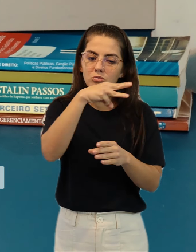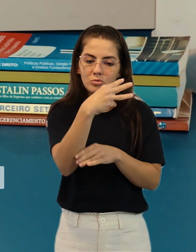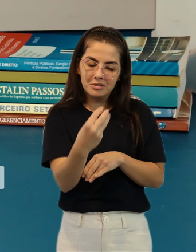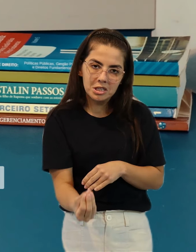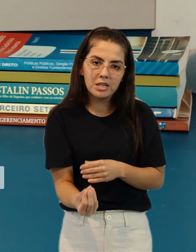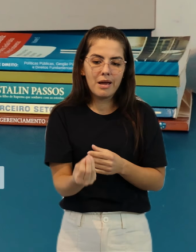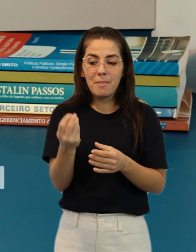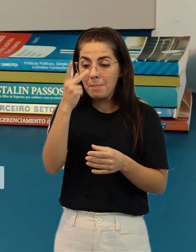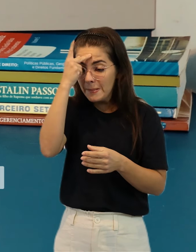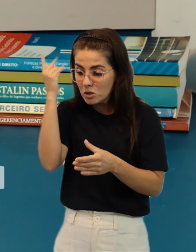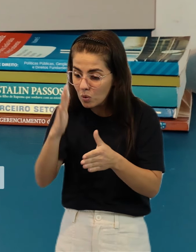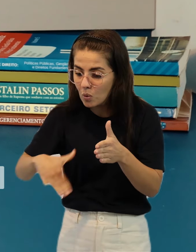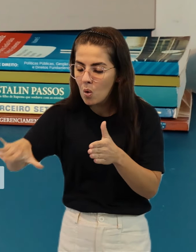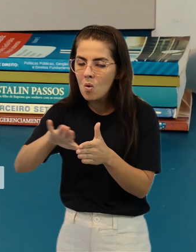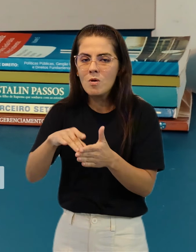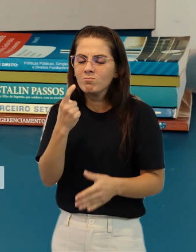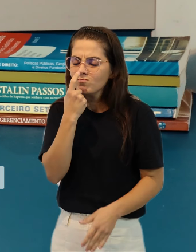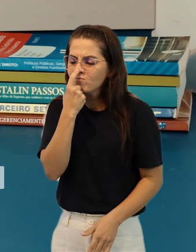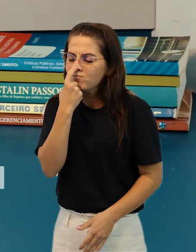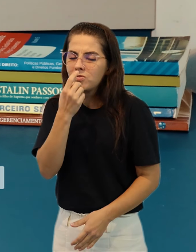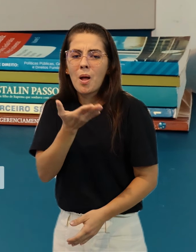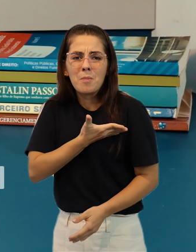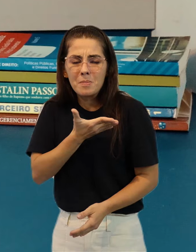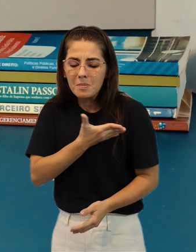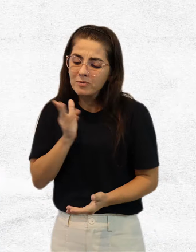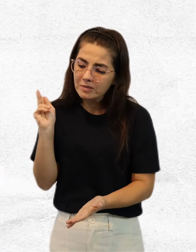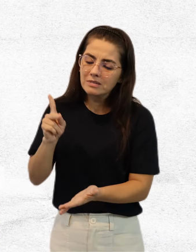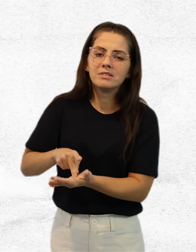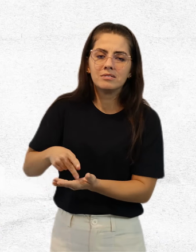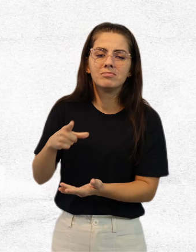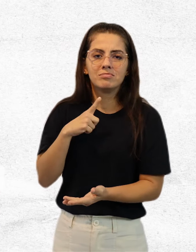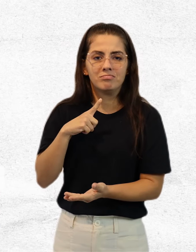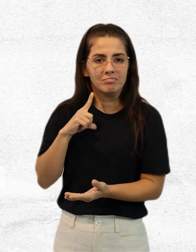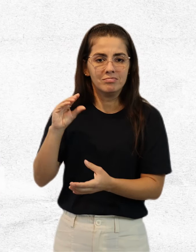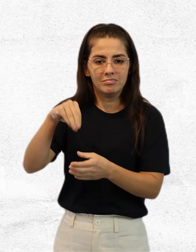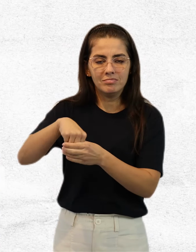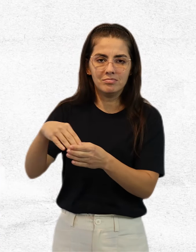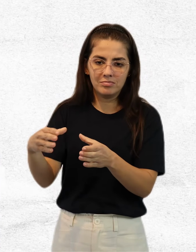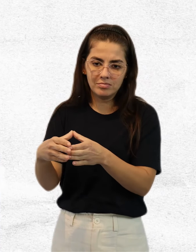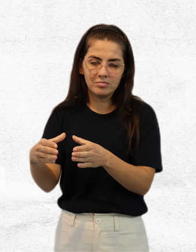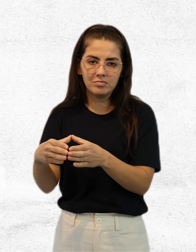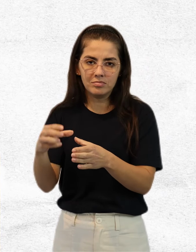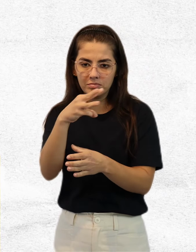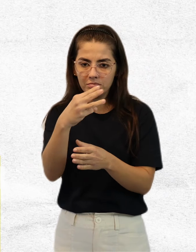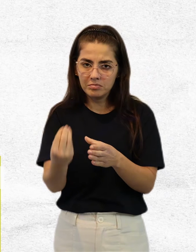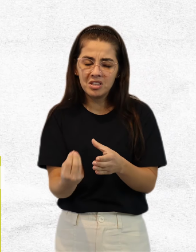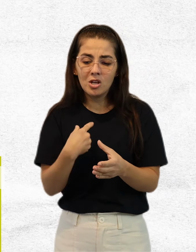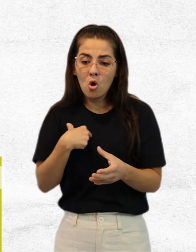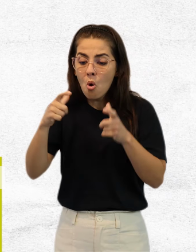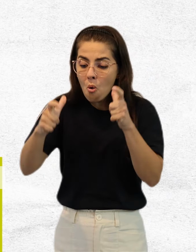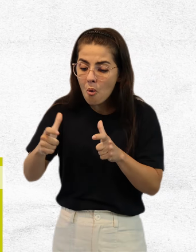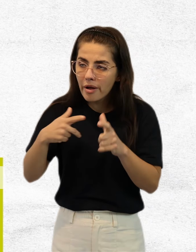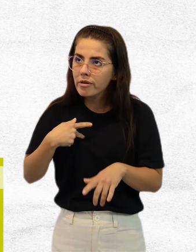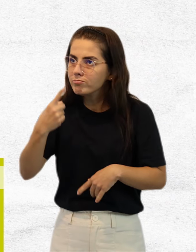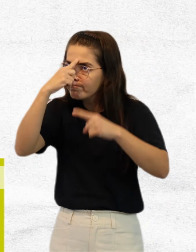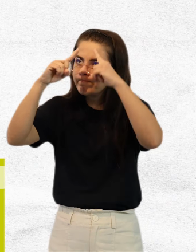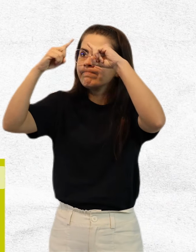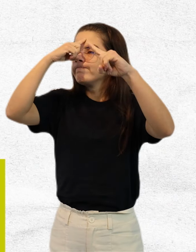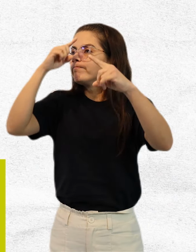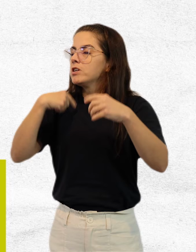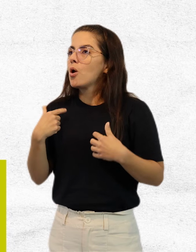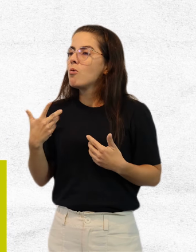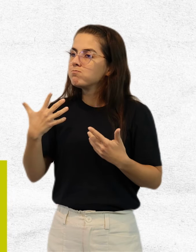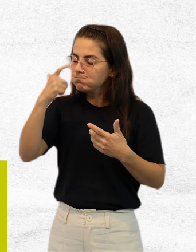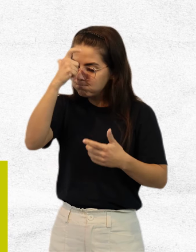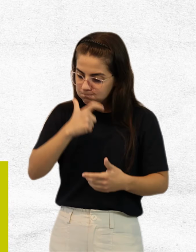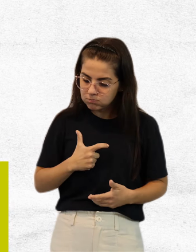pessoas do Araxá. Eu fiz amizades maravilhosas lá dentro. Eu sinto que é um lugar que eu posso ser criativa, eu posso ser eu mesma,